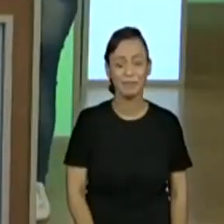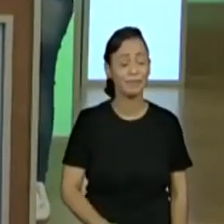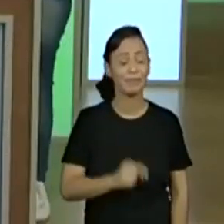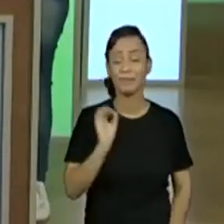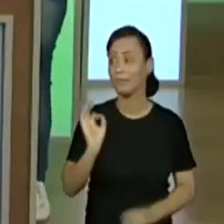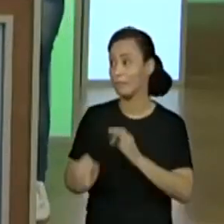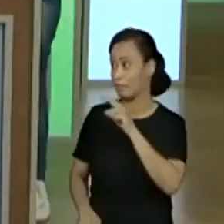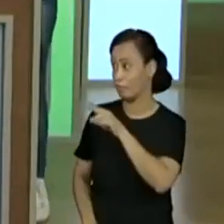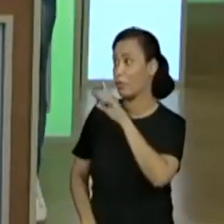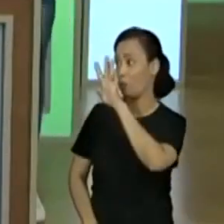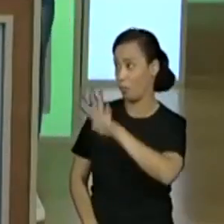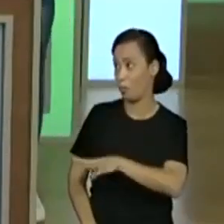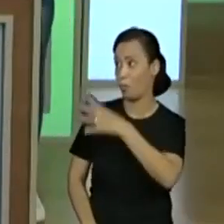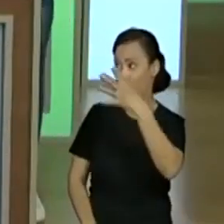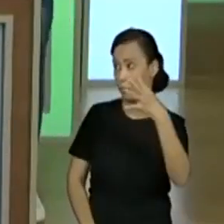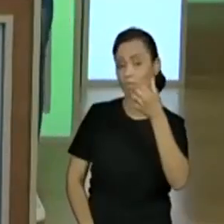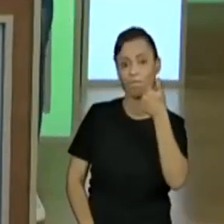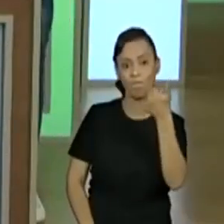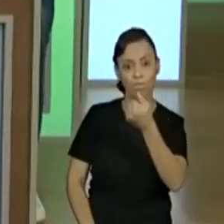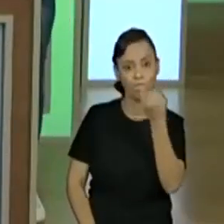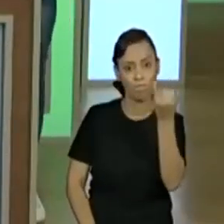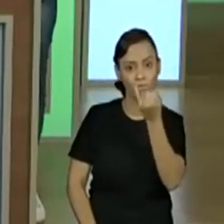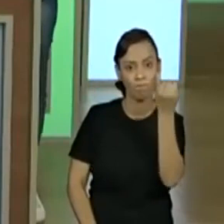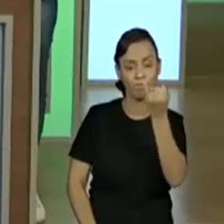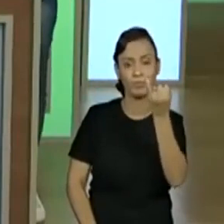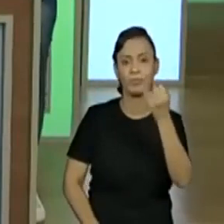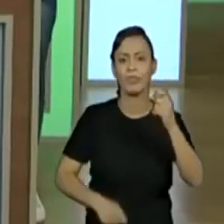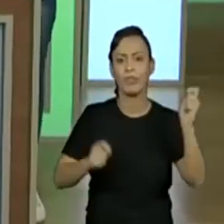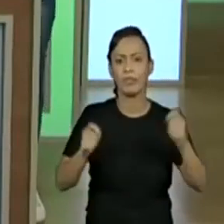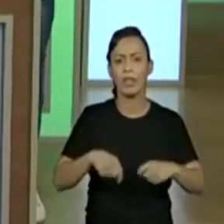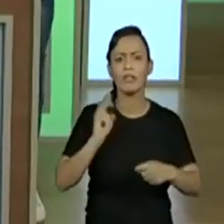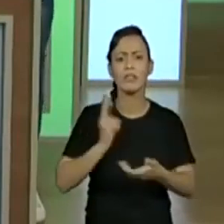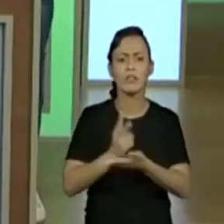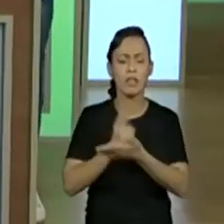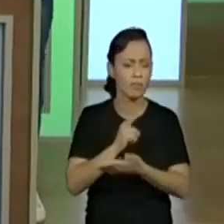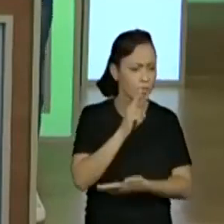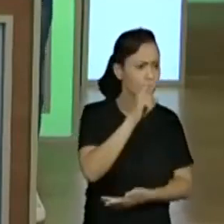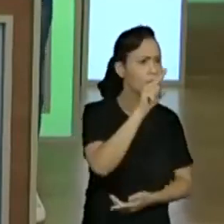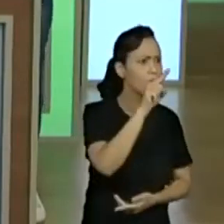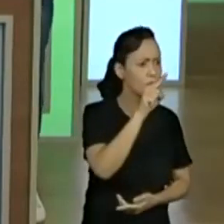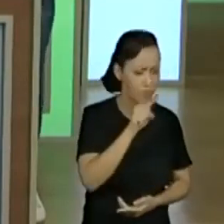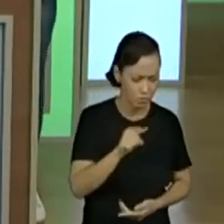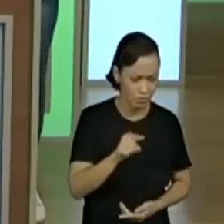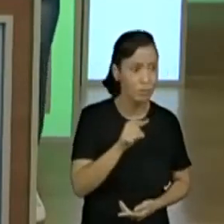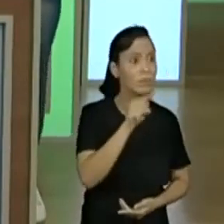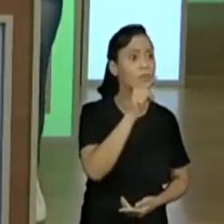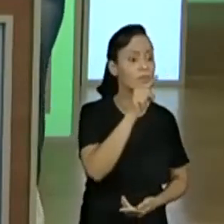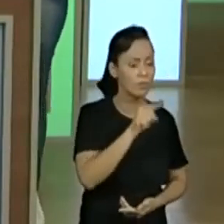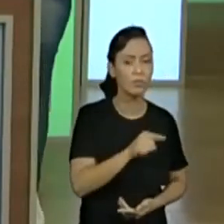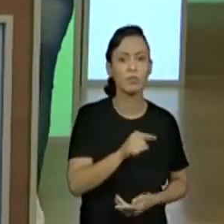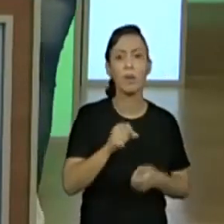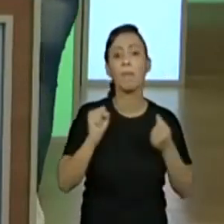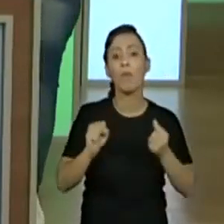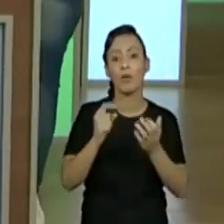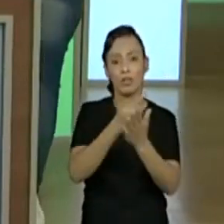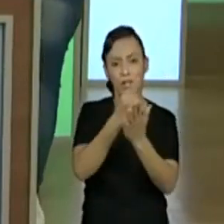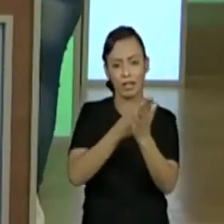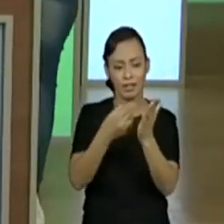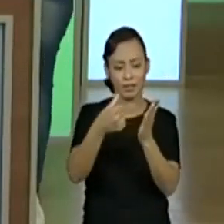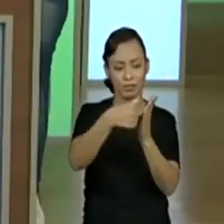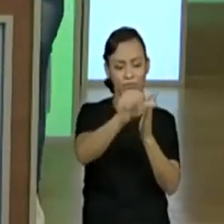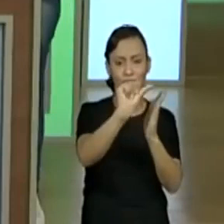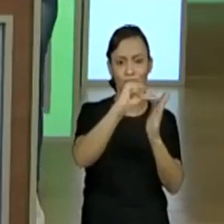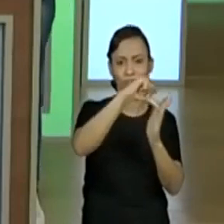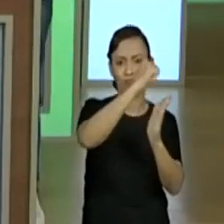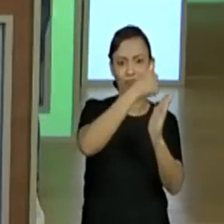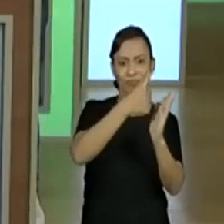muito importante, então os alunos sempre têm que utilizar, sempre tem que estar coladinho aí na capa do caderno ou em algum